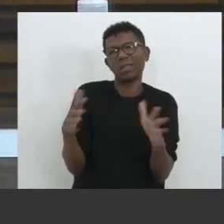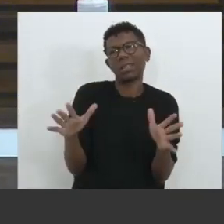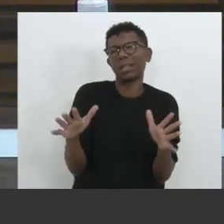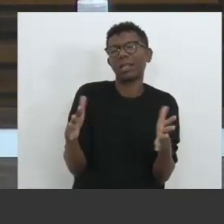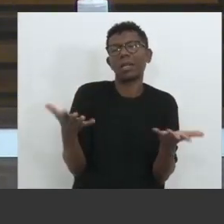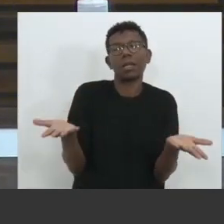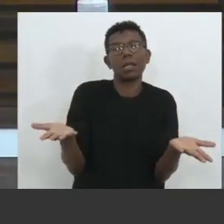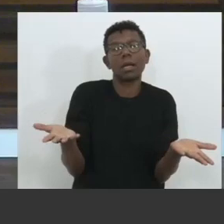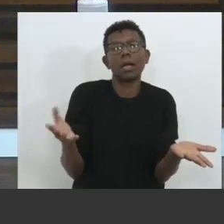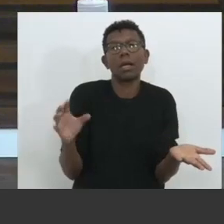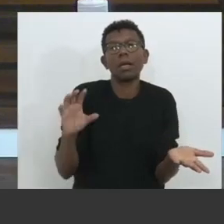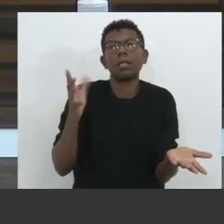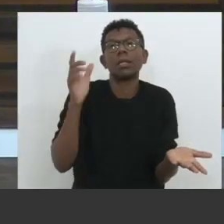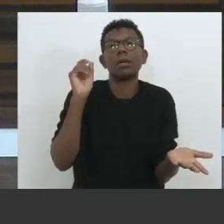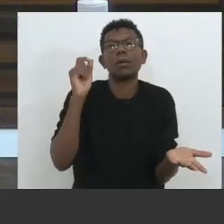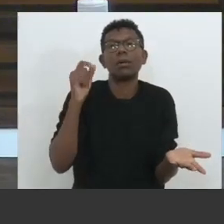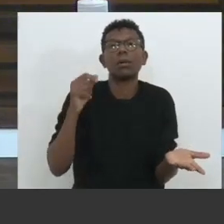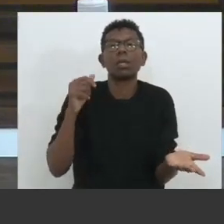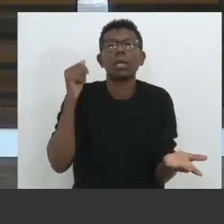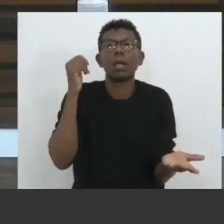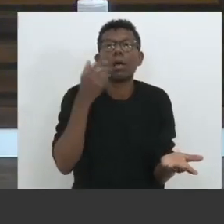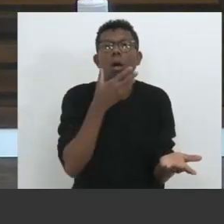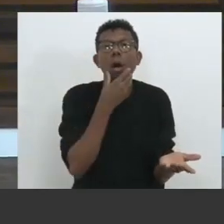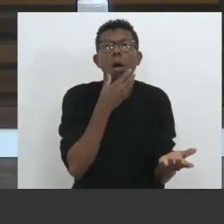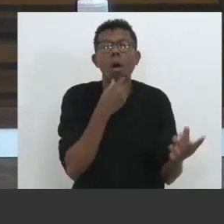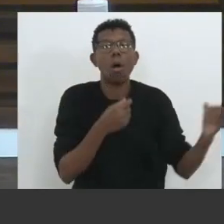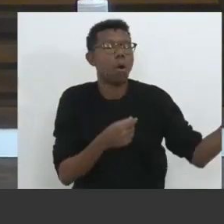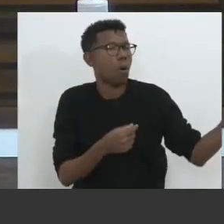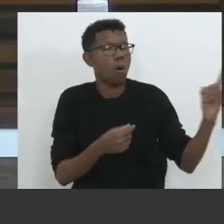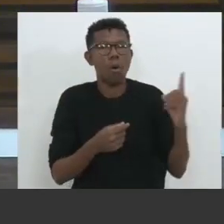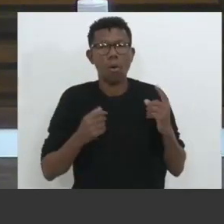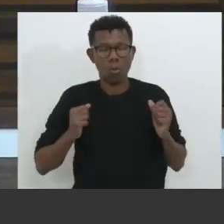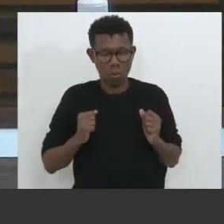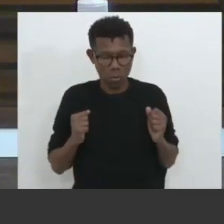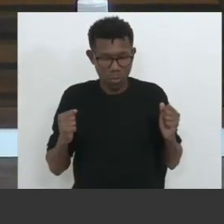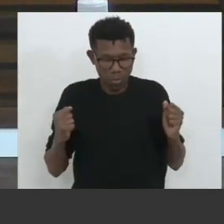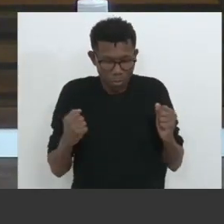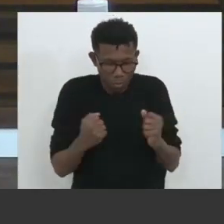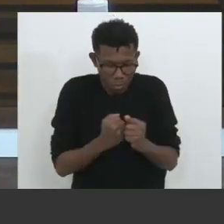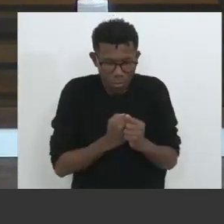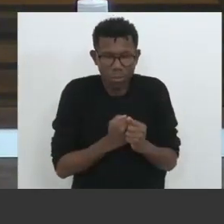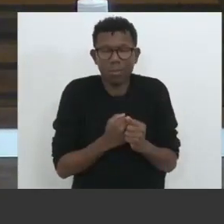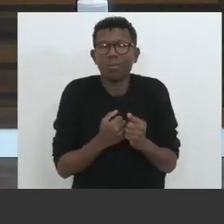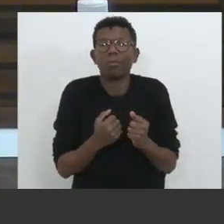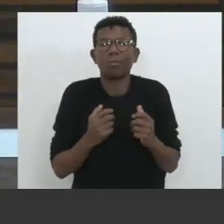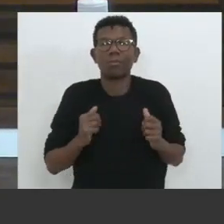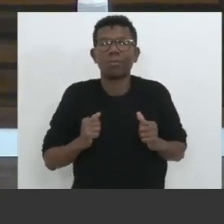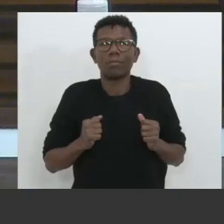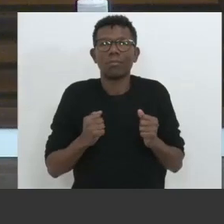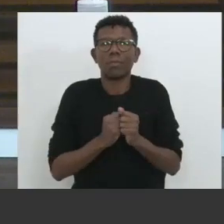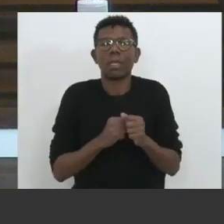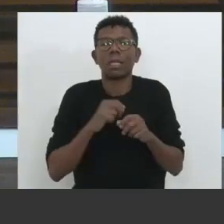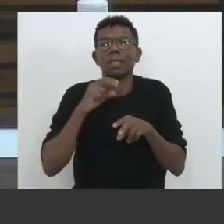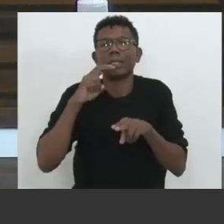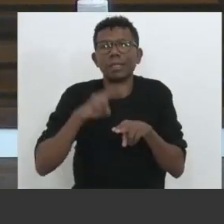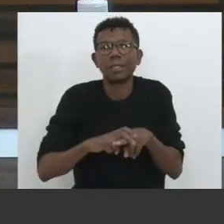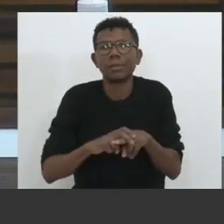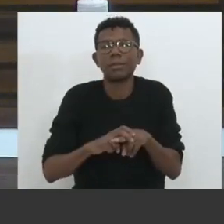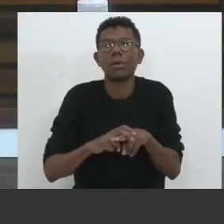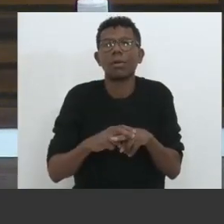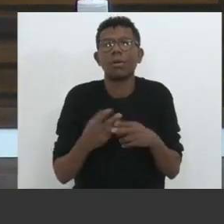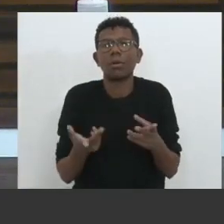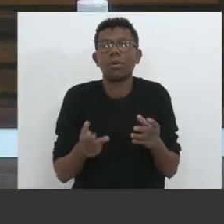a pouco entra um rapaz de terno meio torto um paletó meio torto nunca tinha vist Dinho de terno sentou na